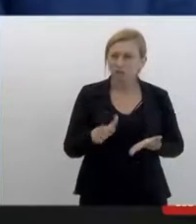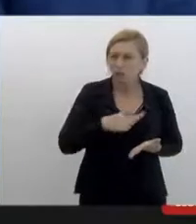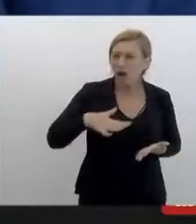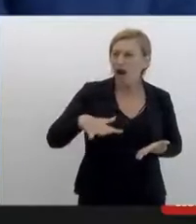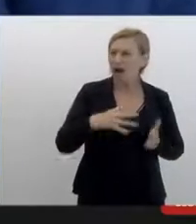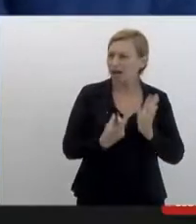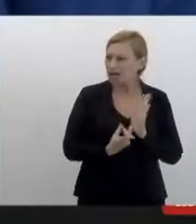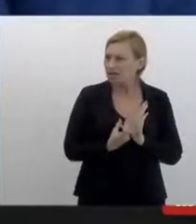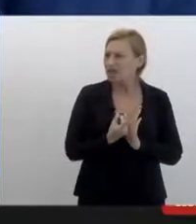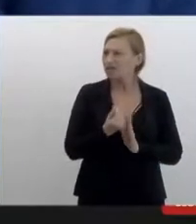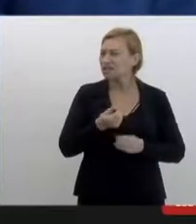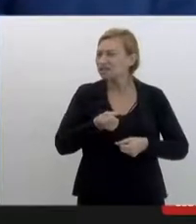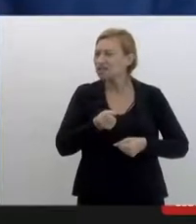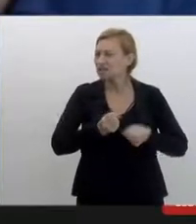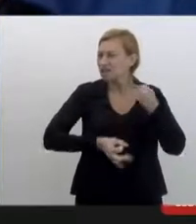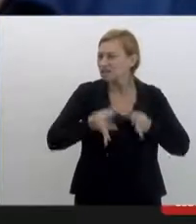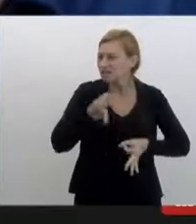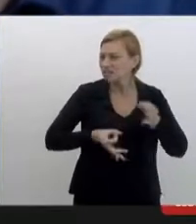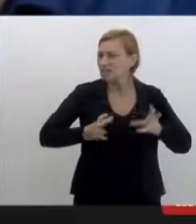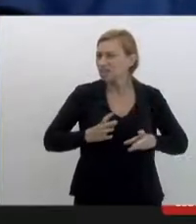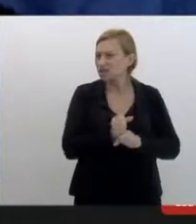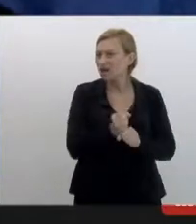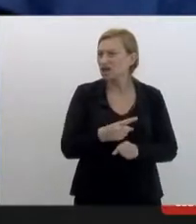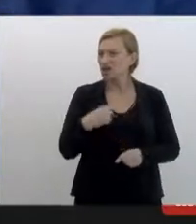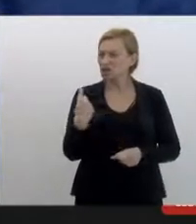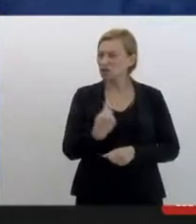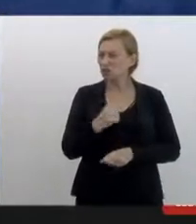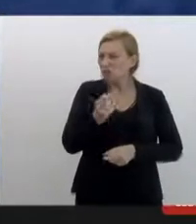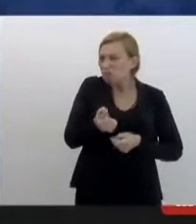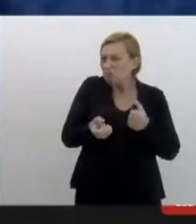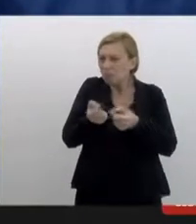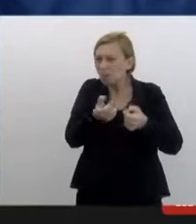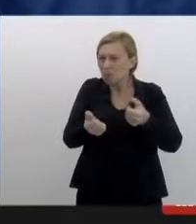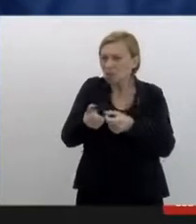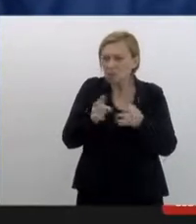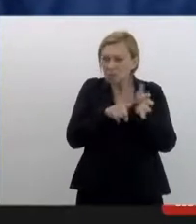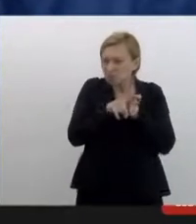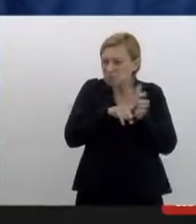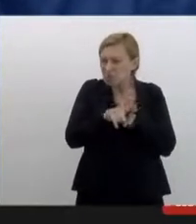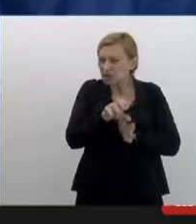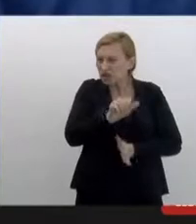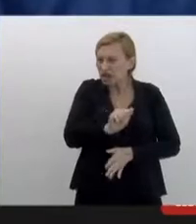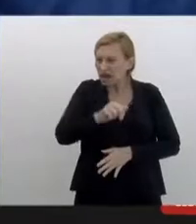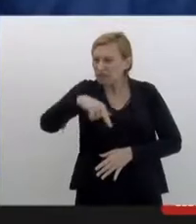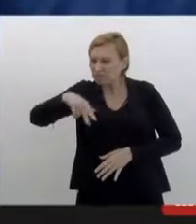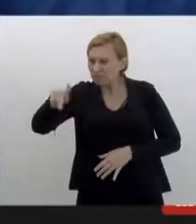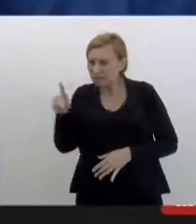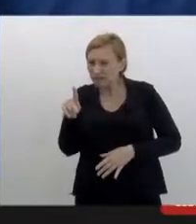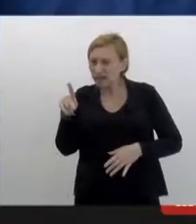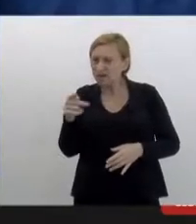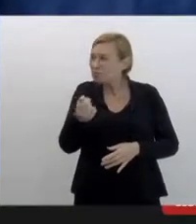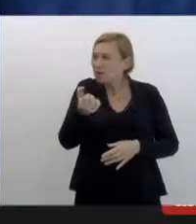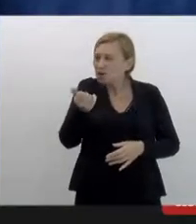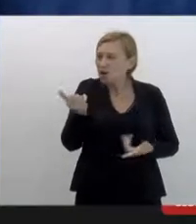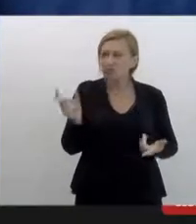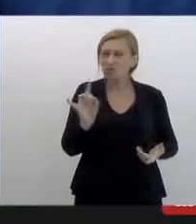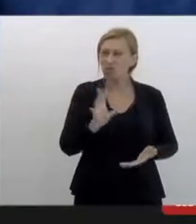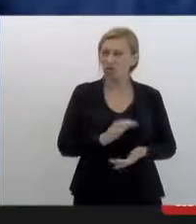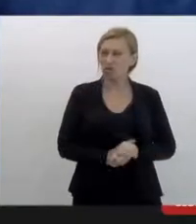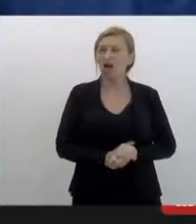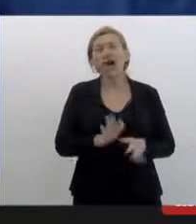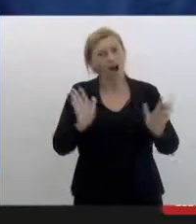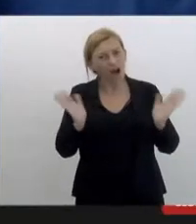tributário inteiro, a Petrobras, nós somos os gatos pingados de fiscalização, de MP, de todo, somos pouquinhos.